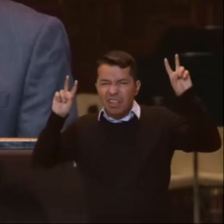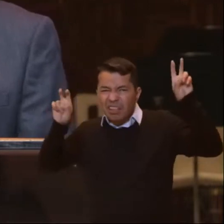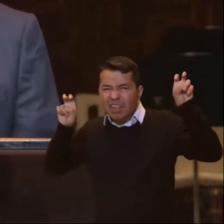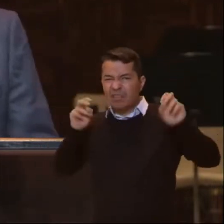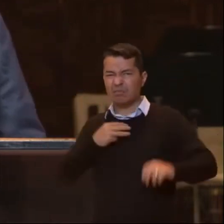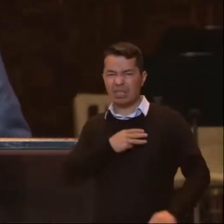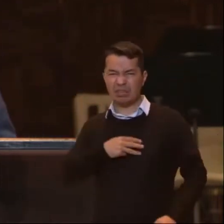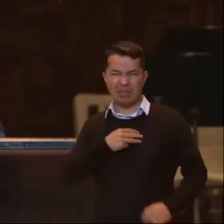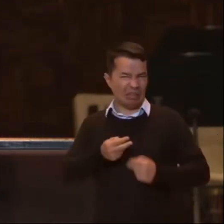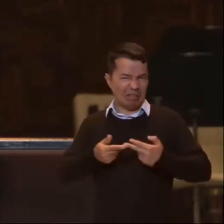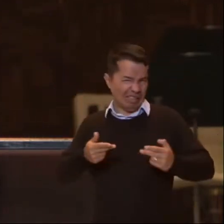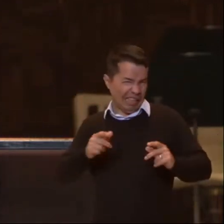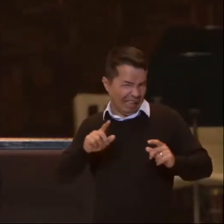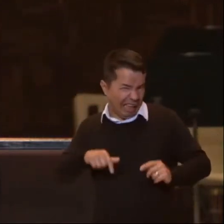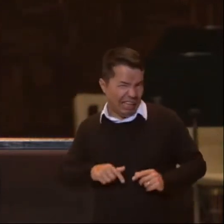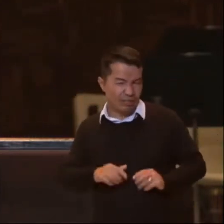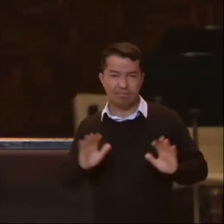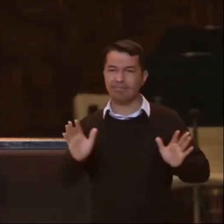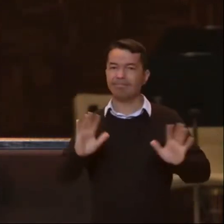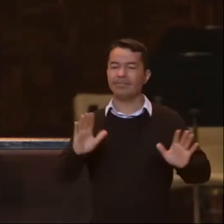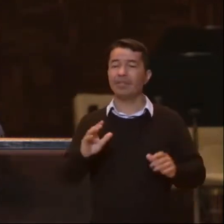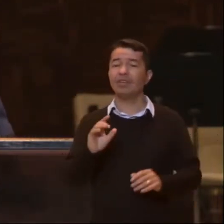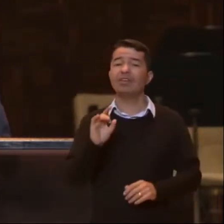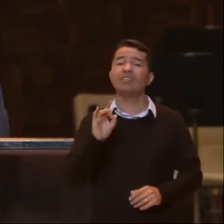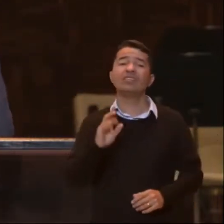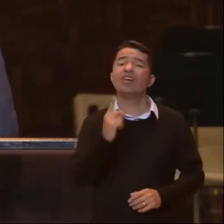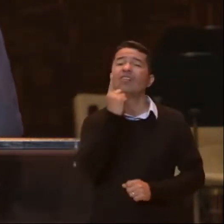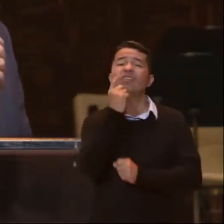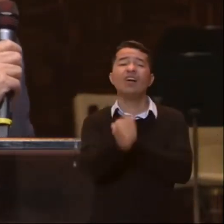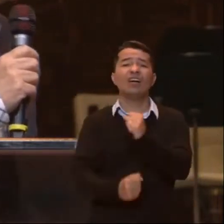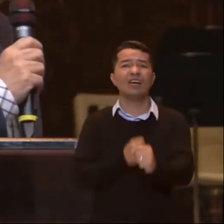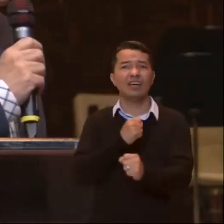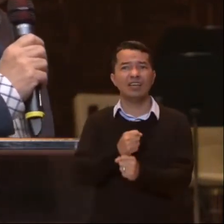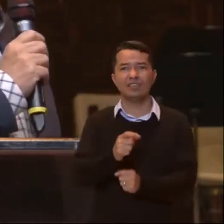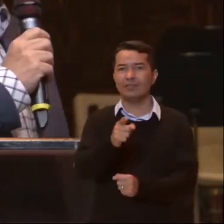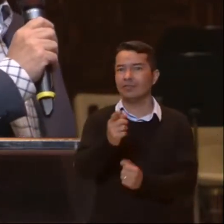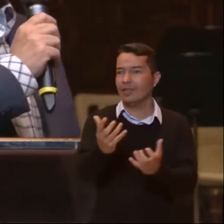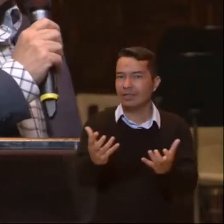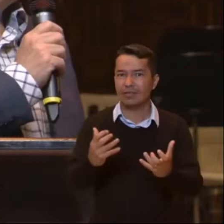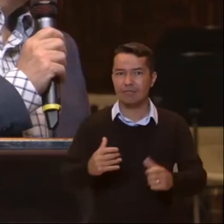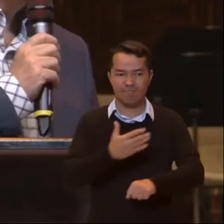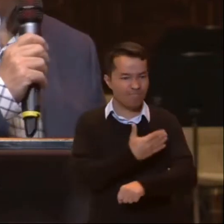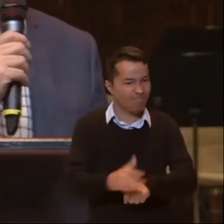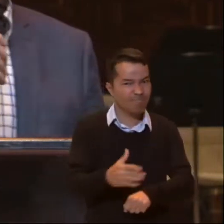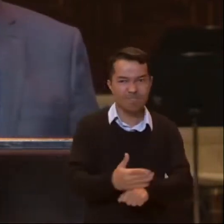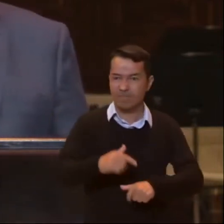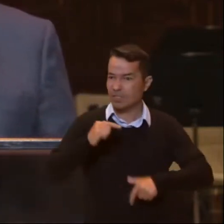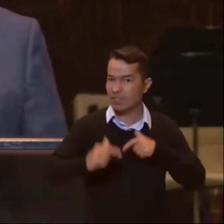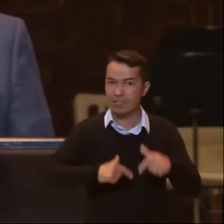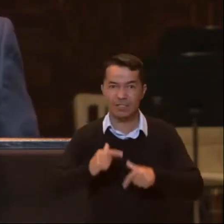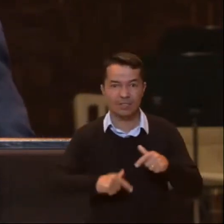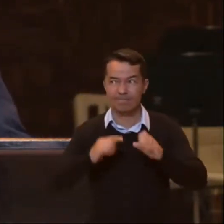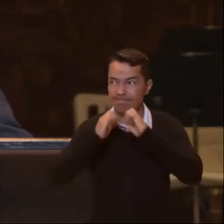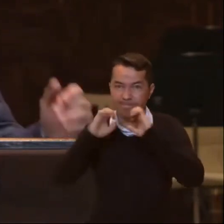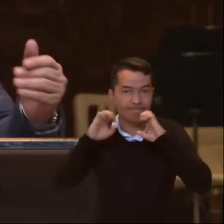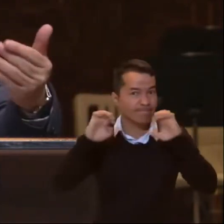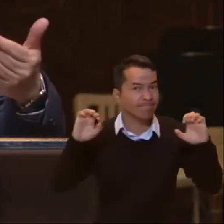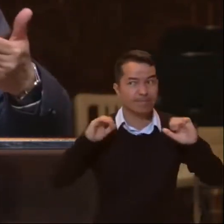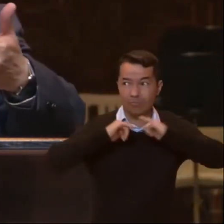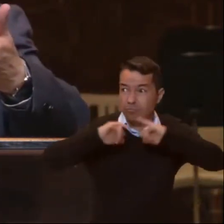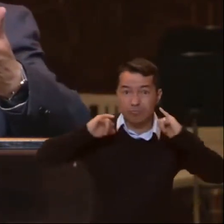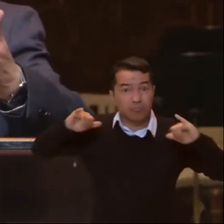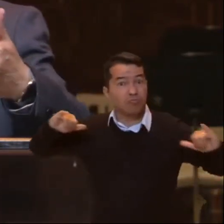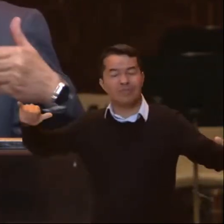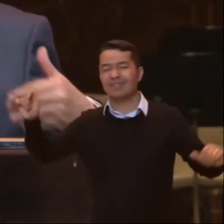ano, você não tem tempo a perder e você está com vontade de exercitar alguma coisa. E então a gente